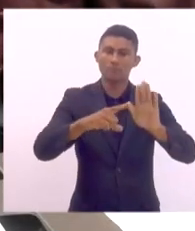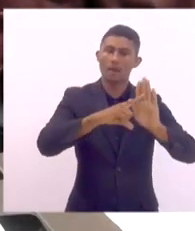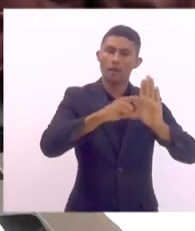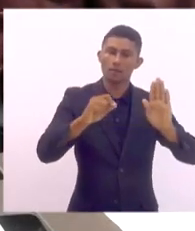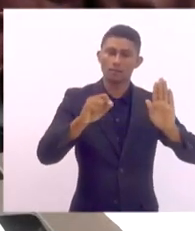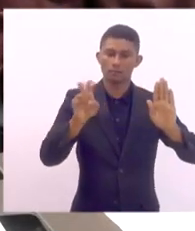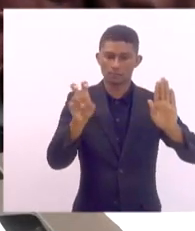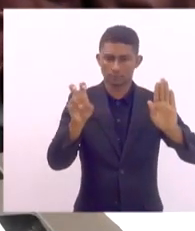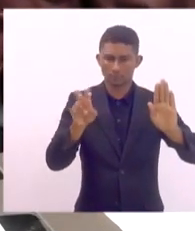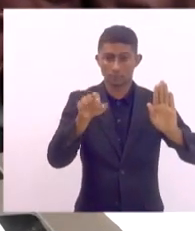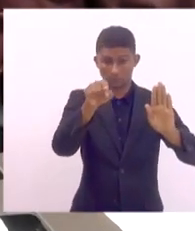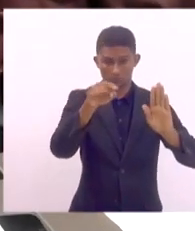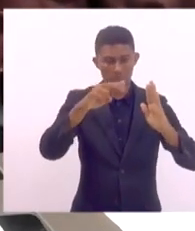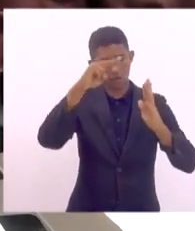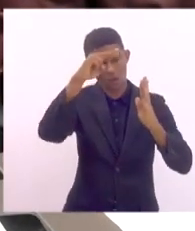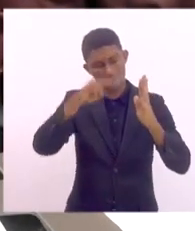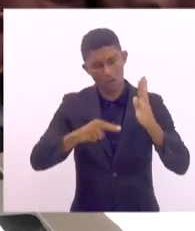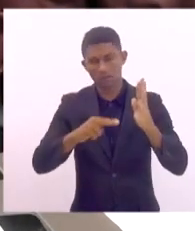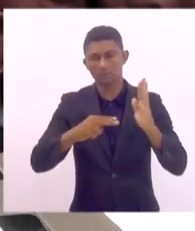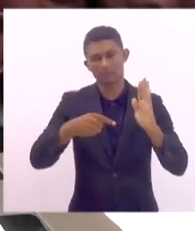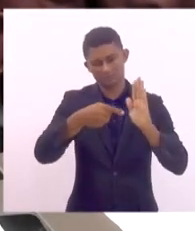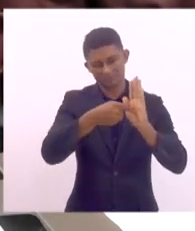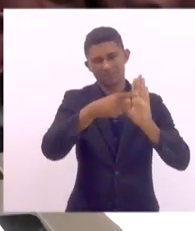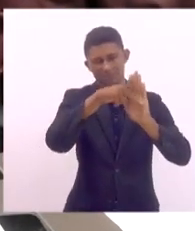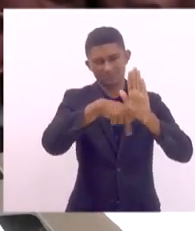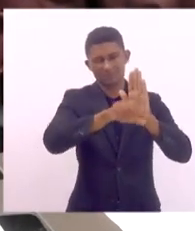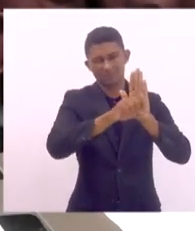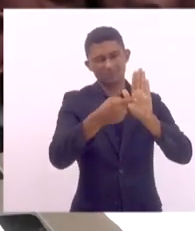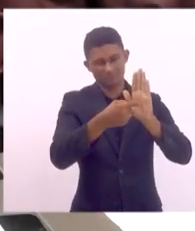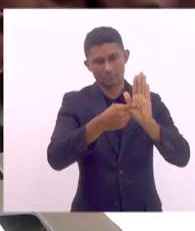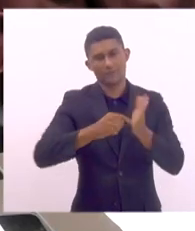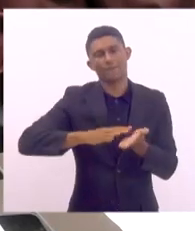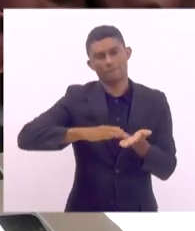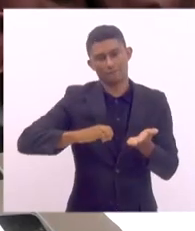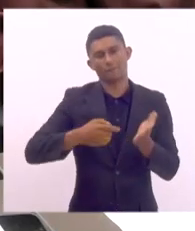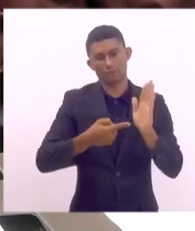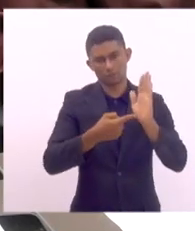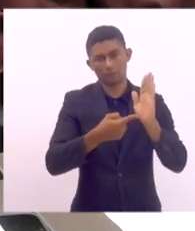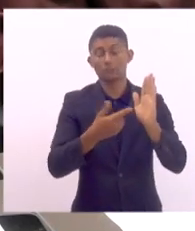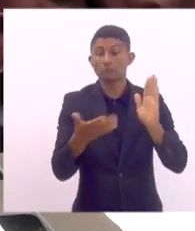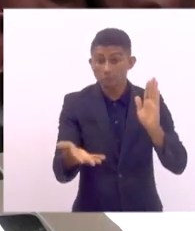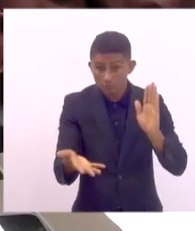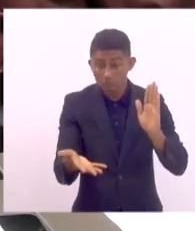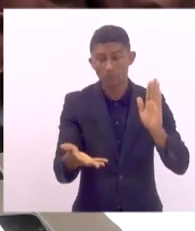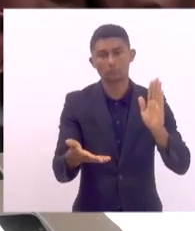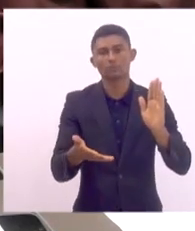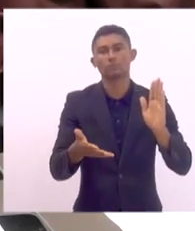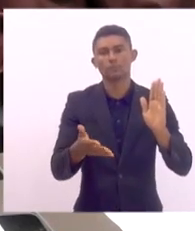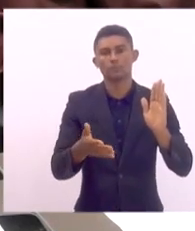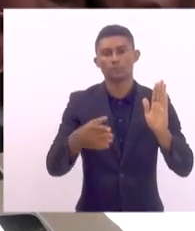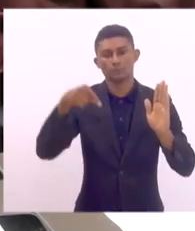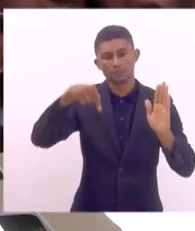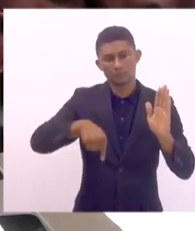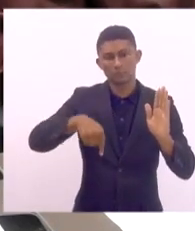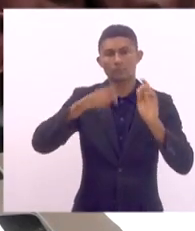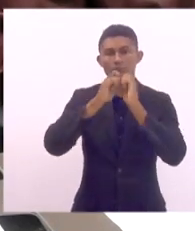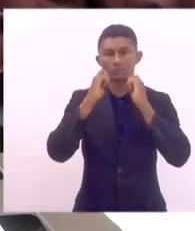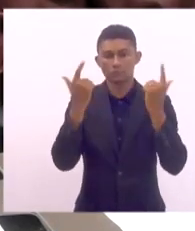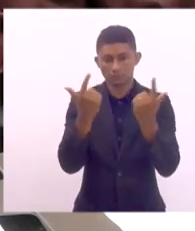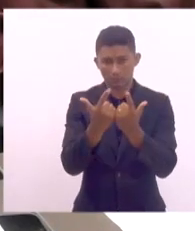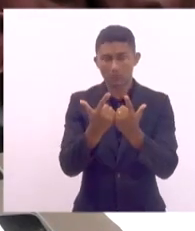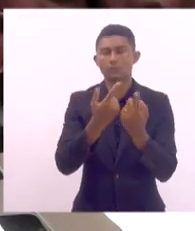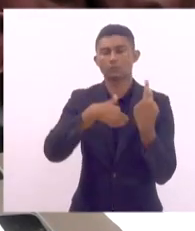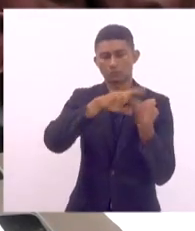5º desse PL, que está vetado, foi dada essa atribuição à Assembleia Legislativa fazer o